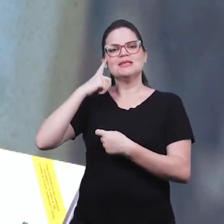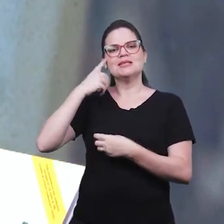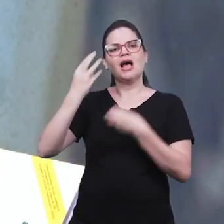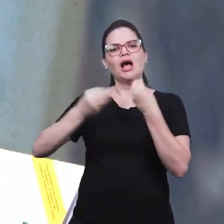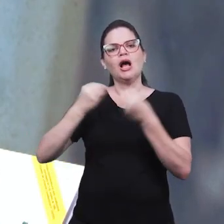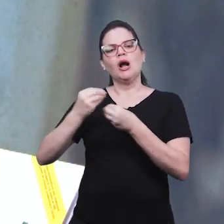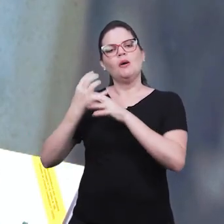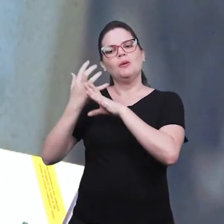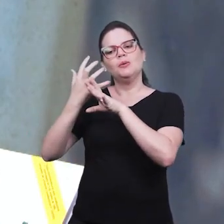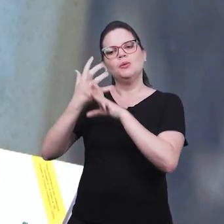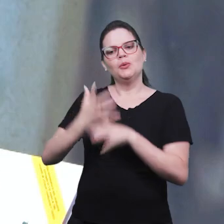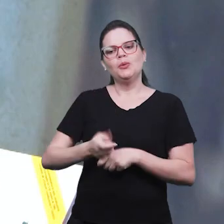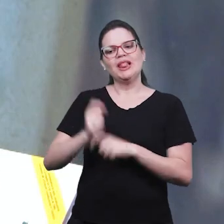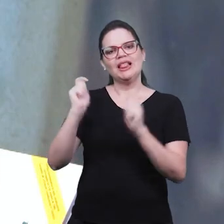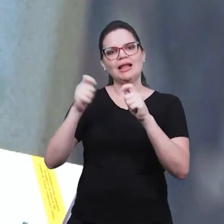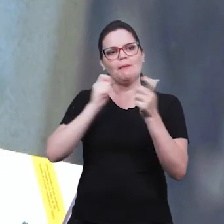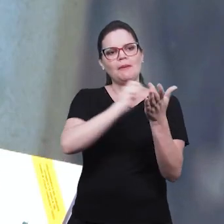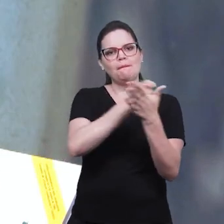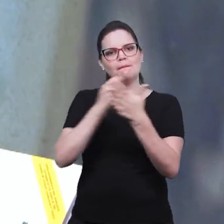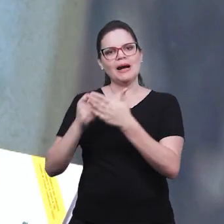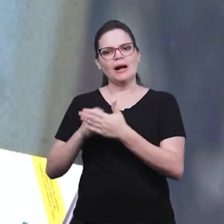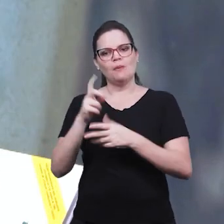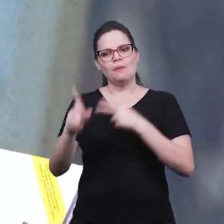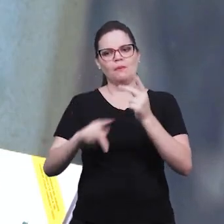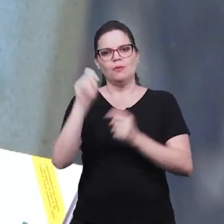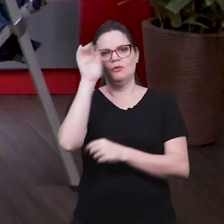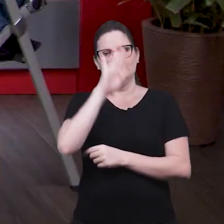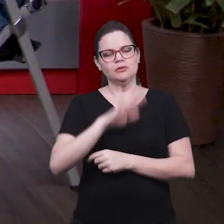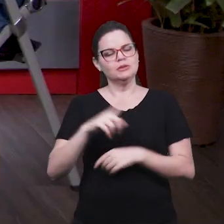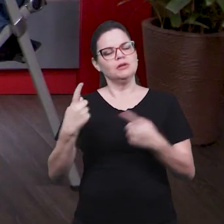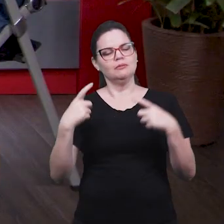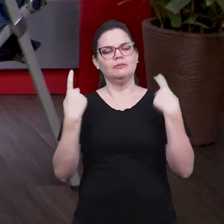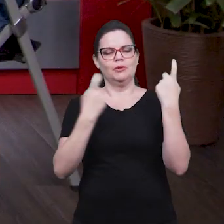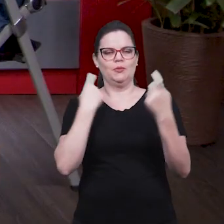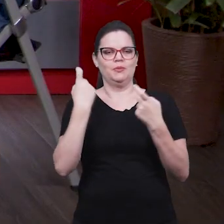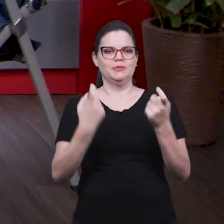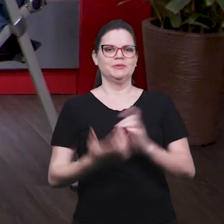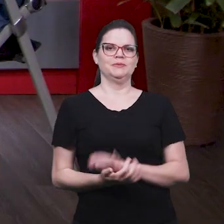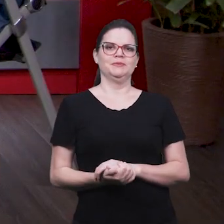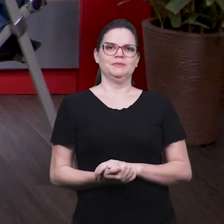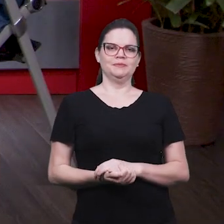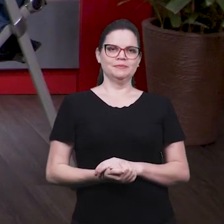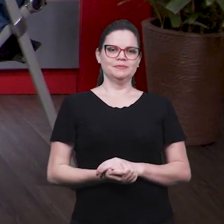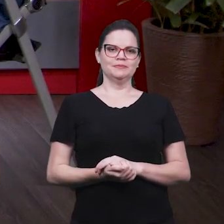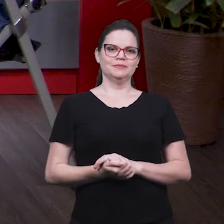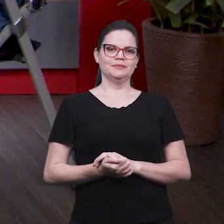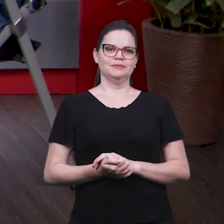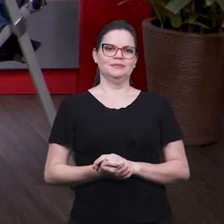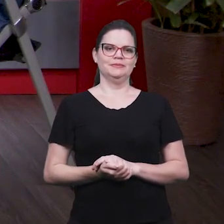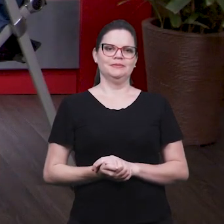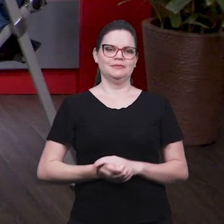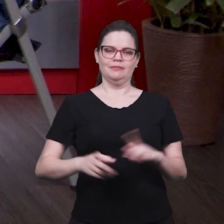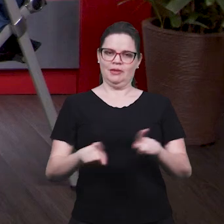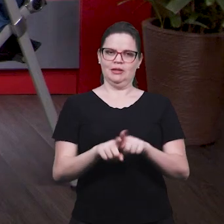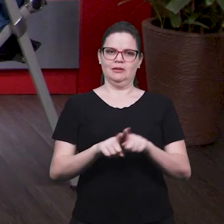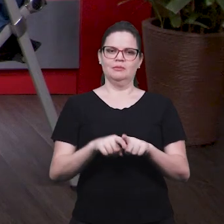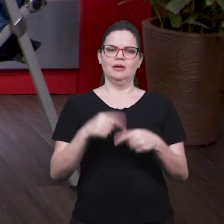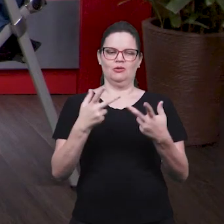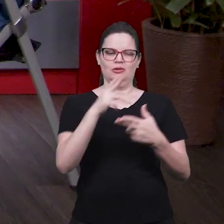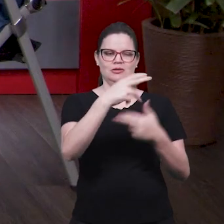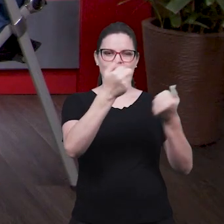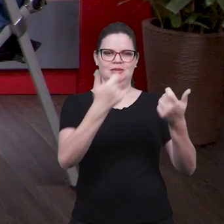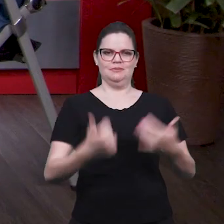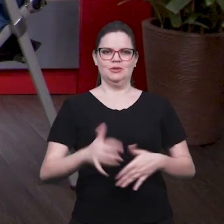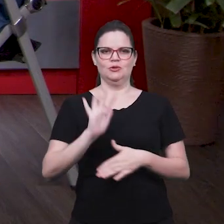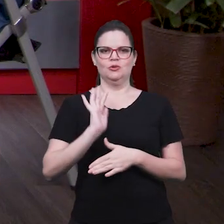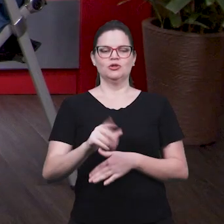levado em consideração, por isso que há uma preocupação nessa parte. Até né, com base na fala